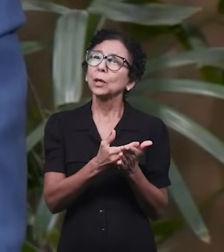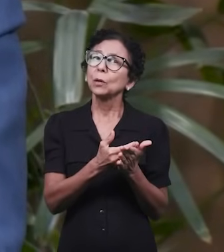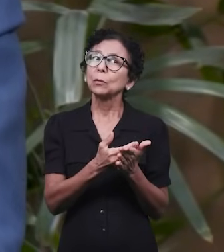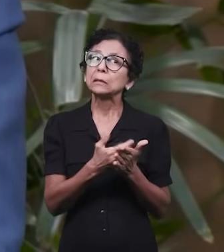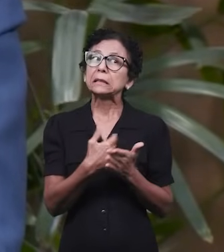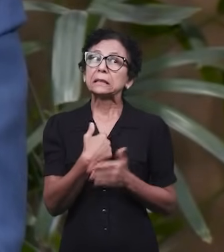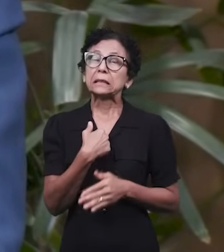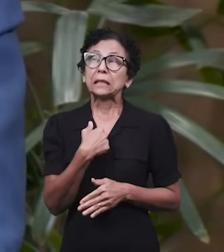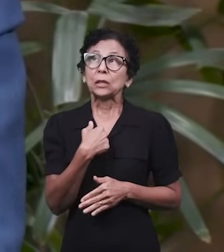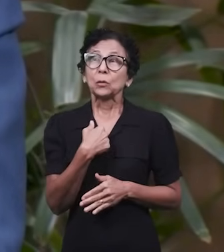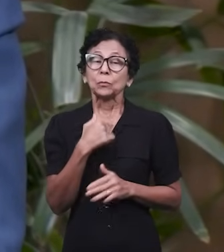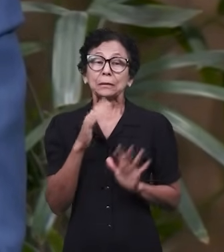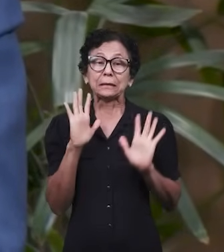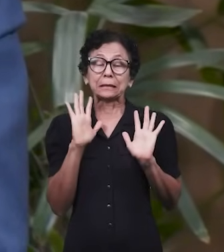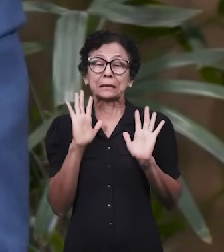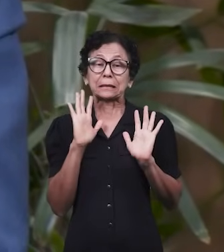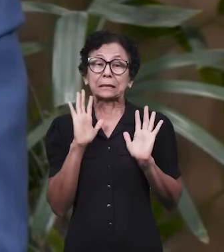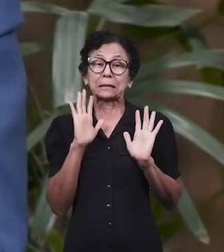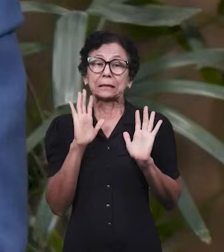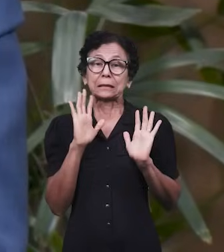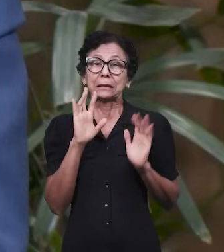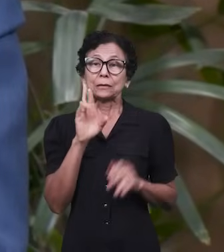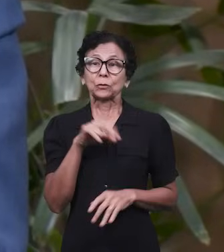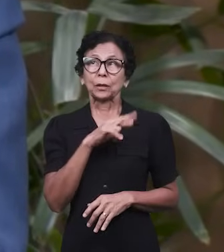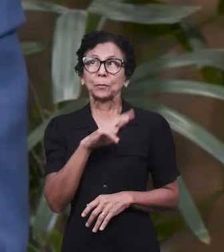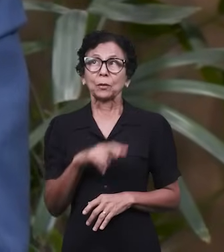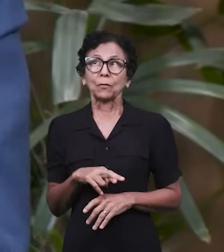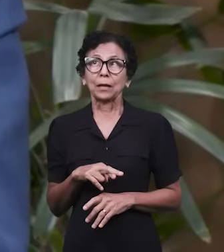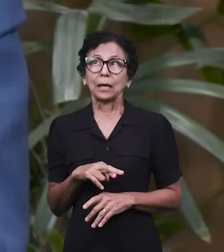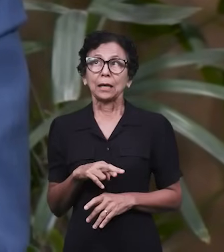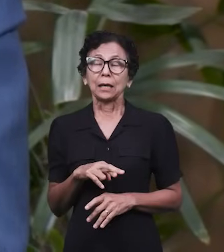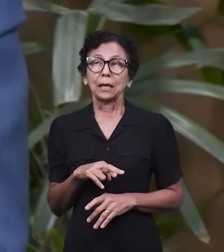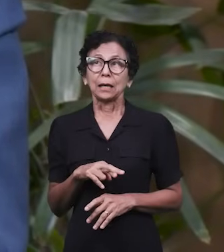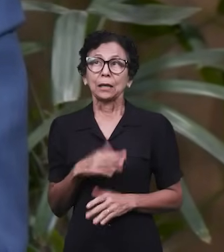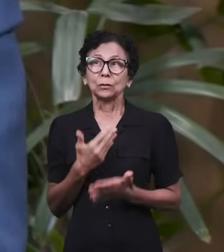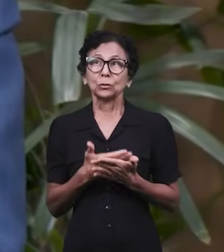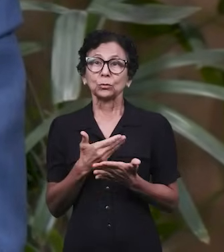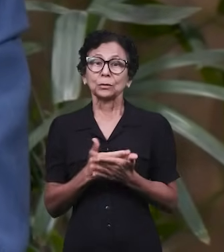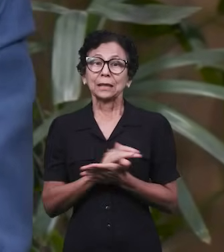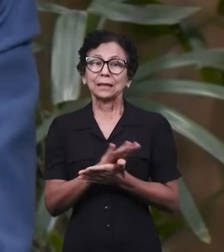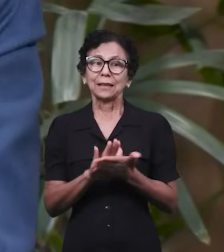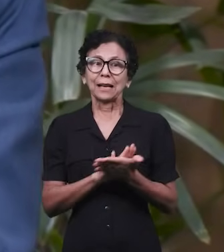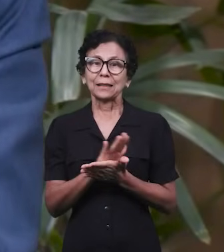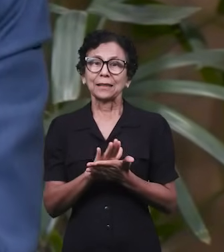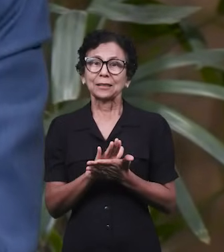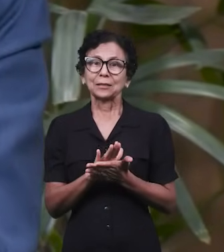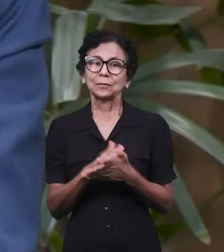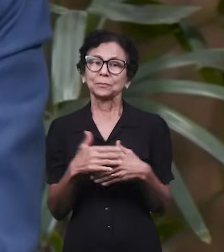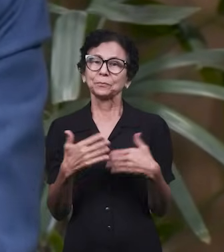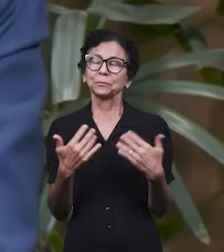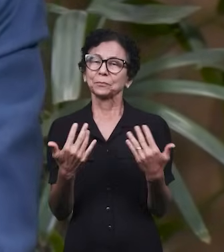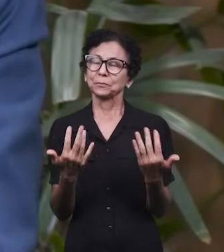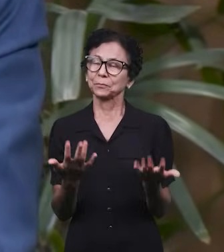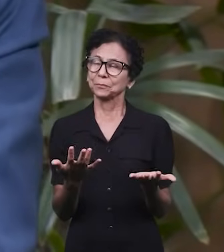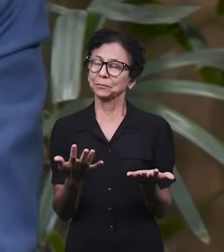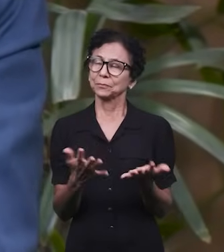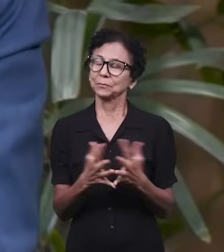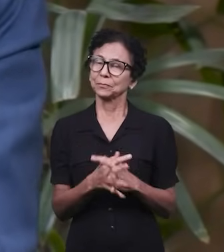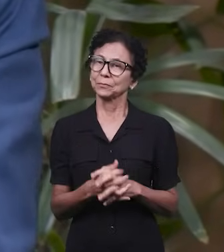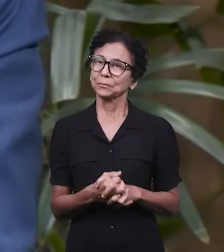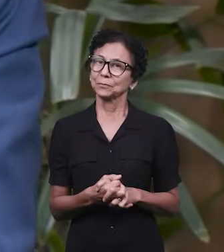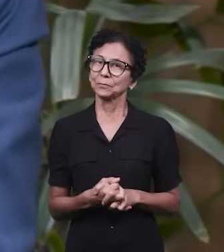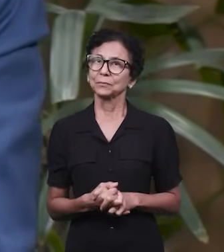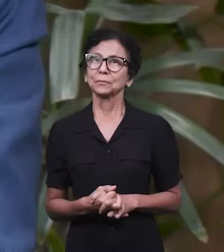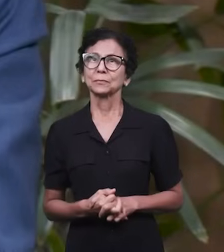assim. O Senhor, ele não nos deixa enganado. E não é assim que nós não somos, porque quando você falou de cauda e